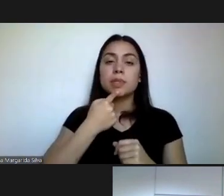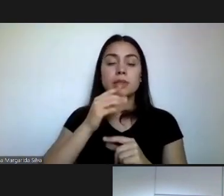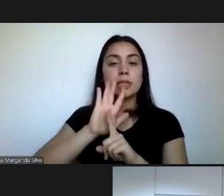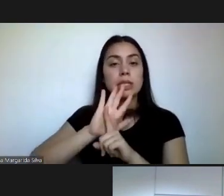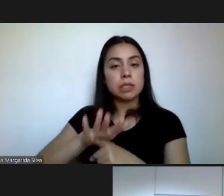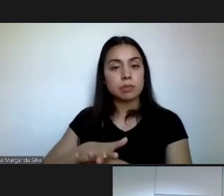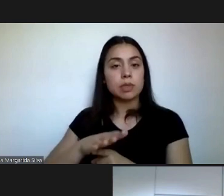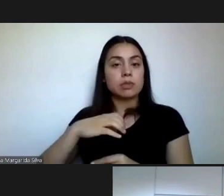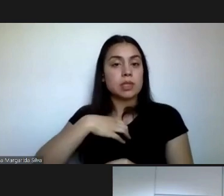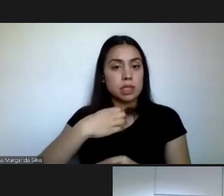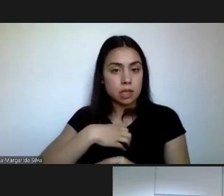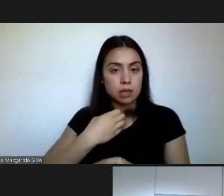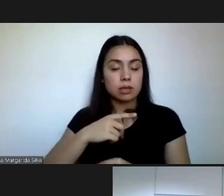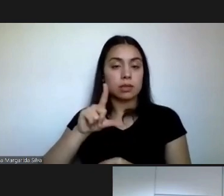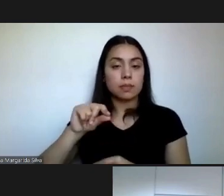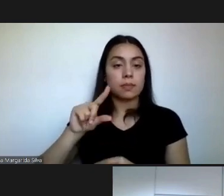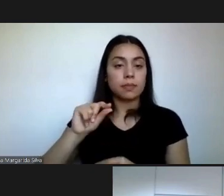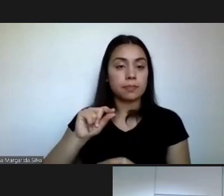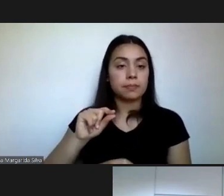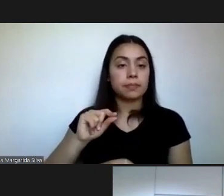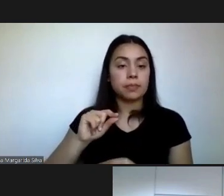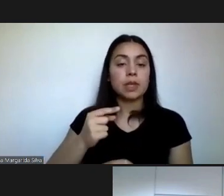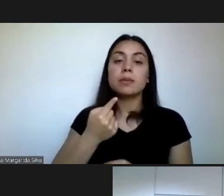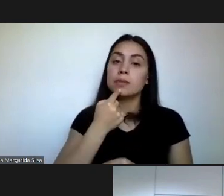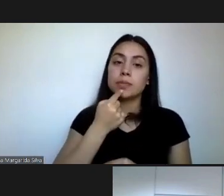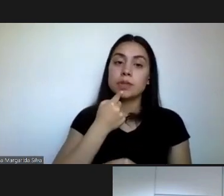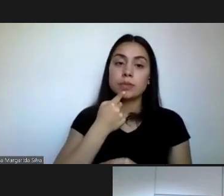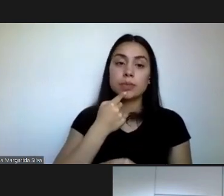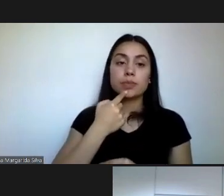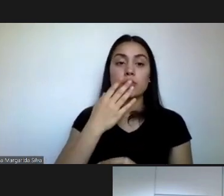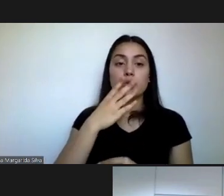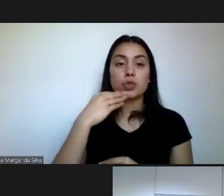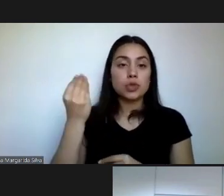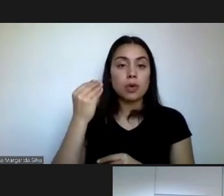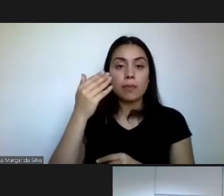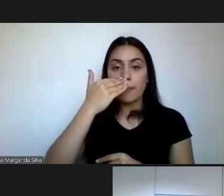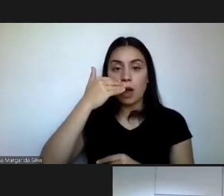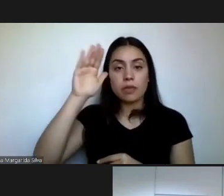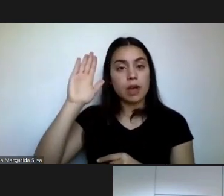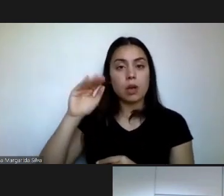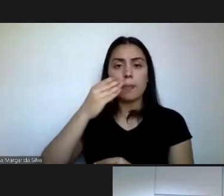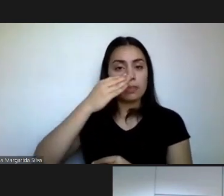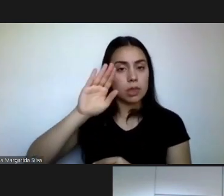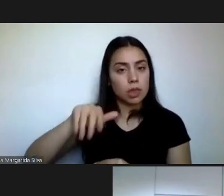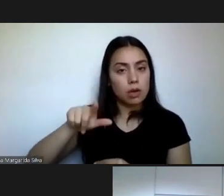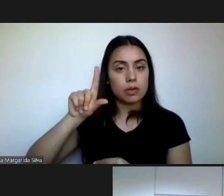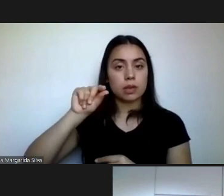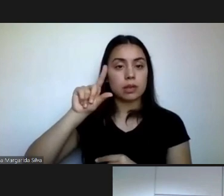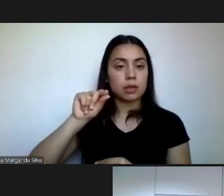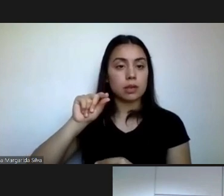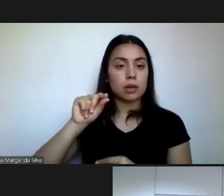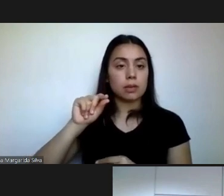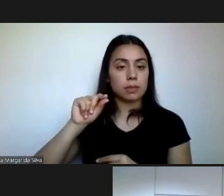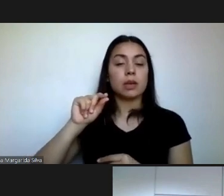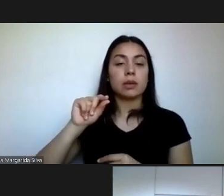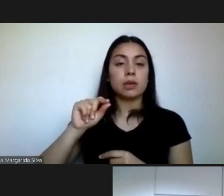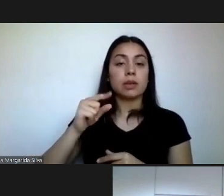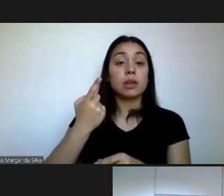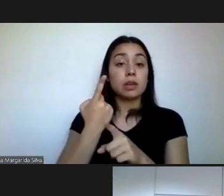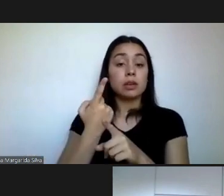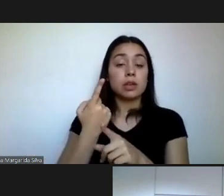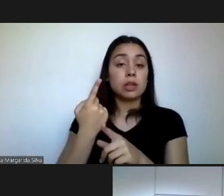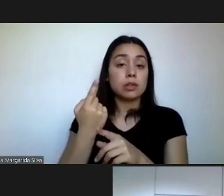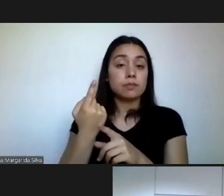acho que sim, acho que chegámos à conclusão, mesmo com jovens mais velhos, mais novos, que muitas vezes eram mais... as percepções